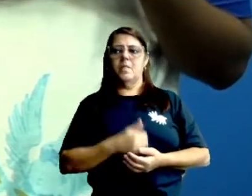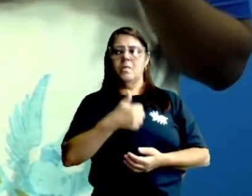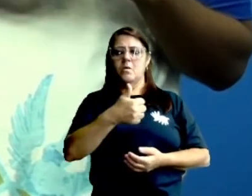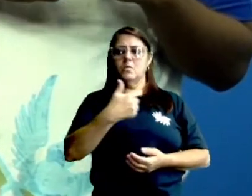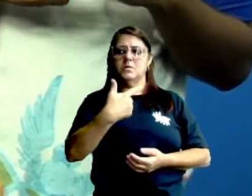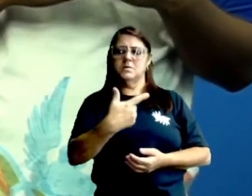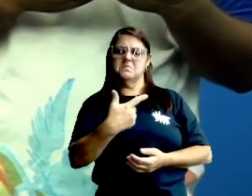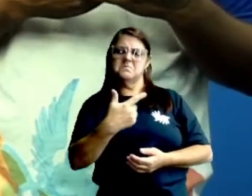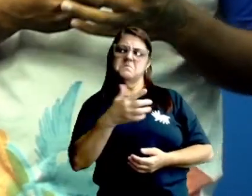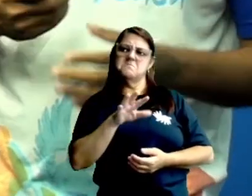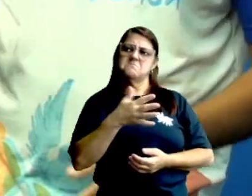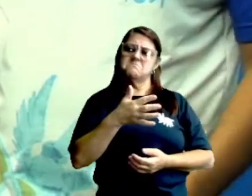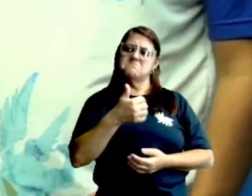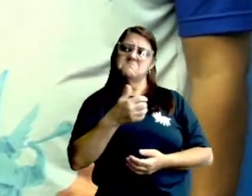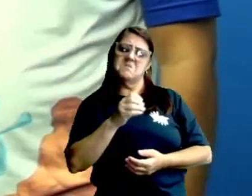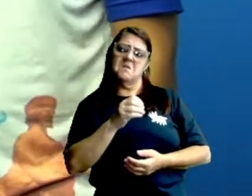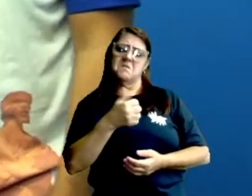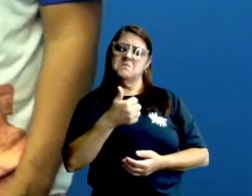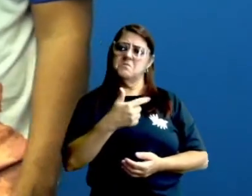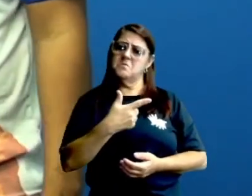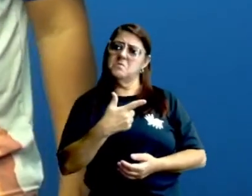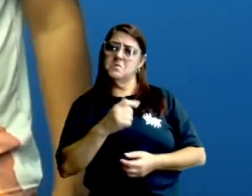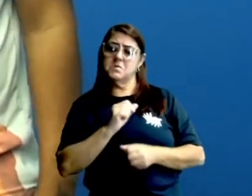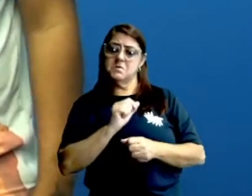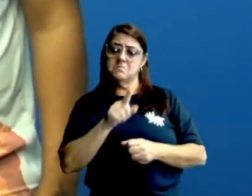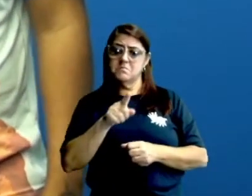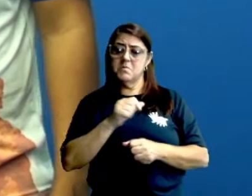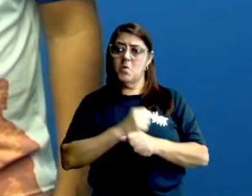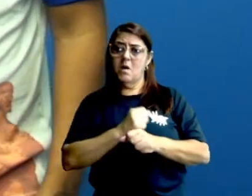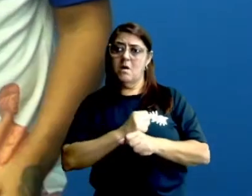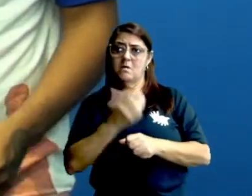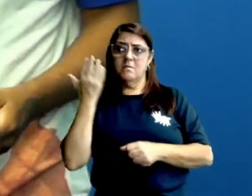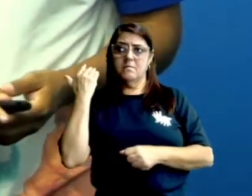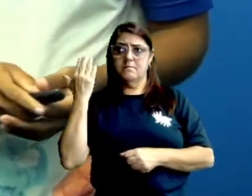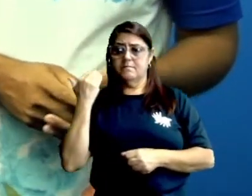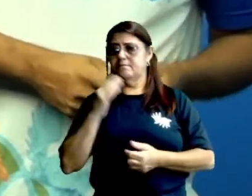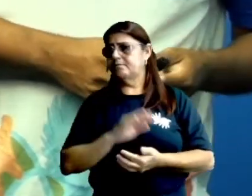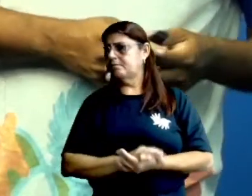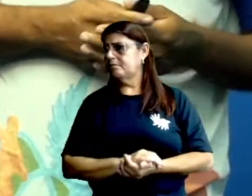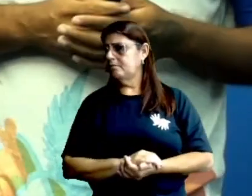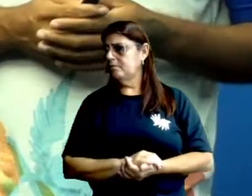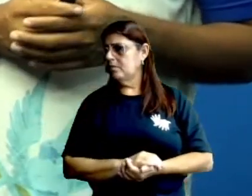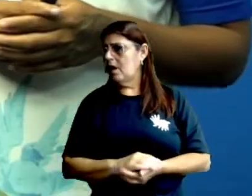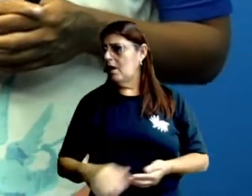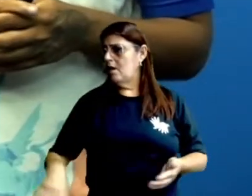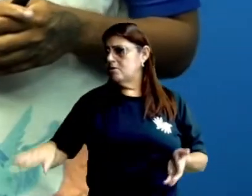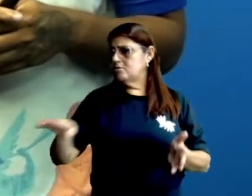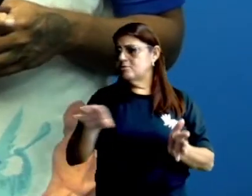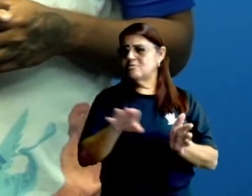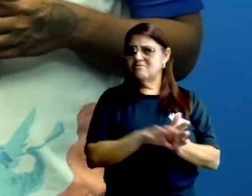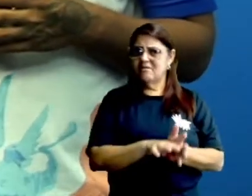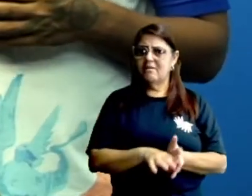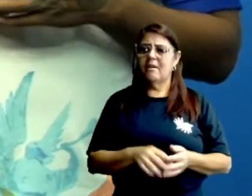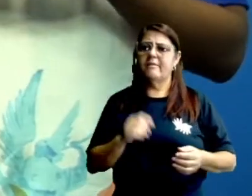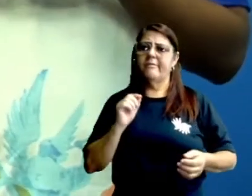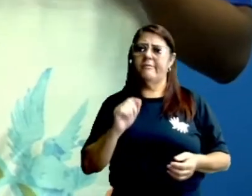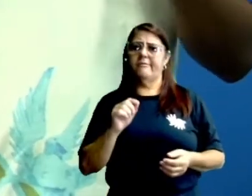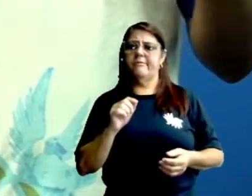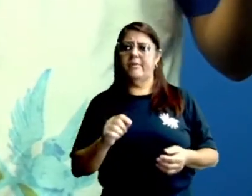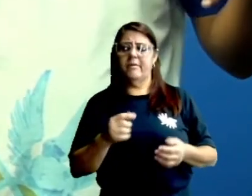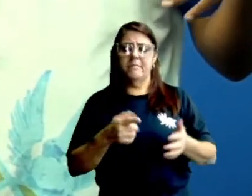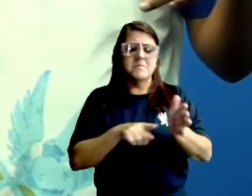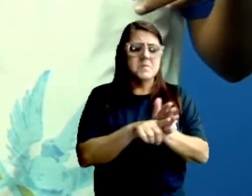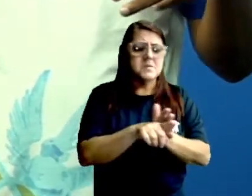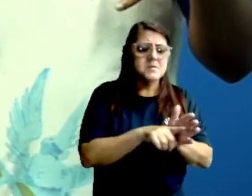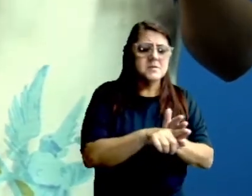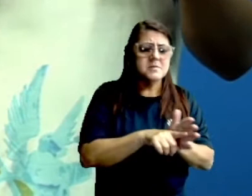de 12 a 10 mil anos atrás no nosso continente, tá? Vamos lá. Então, atualmente, existem